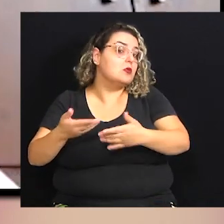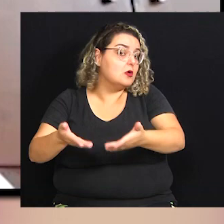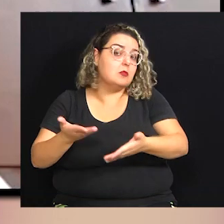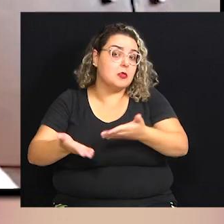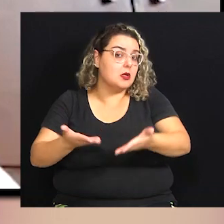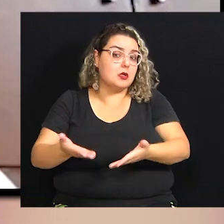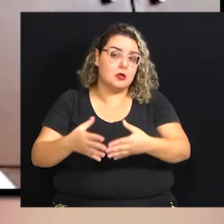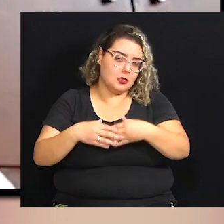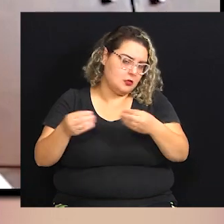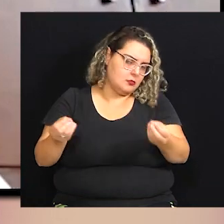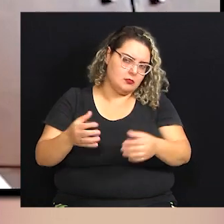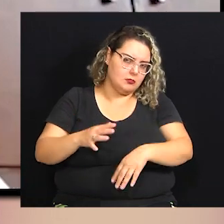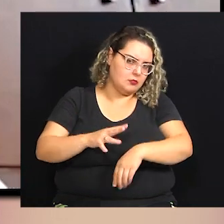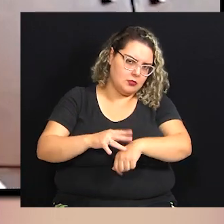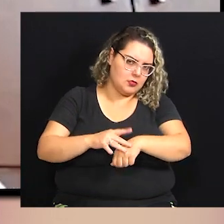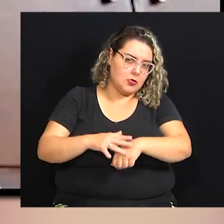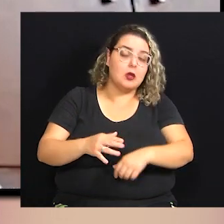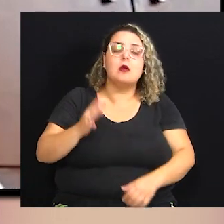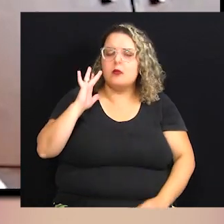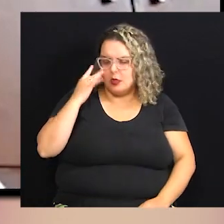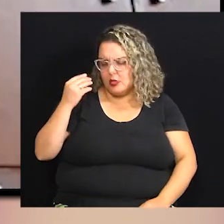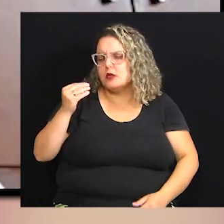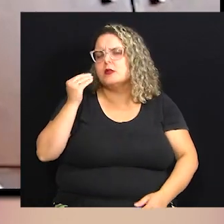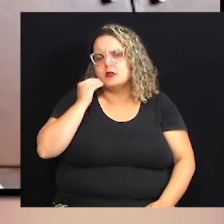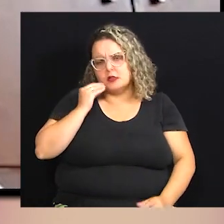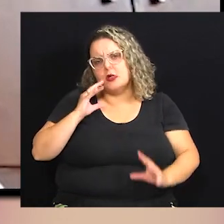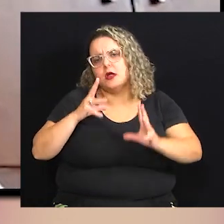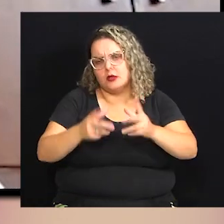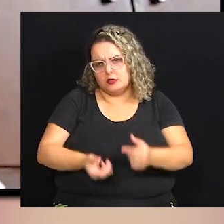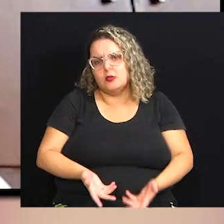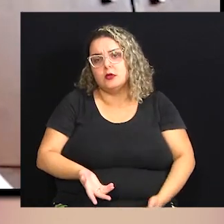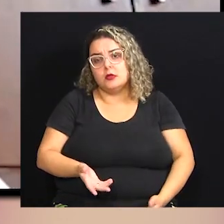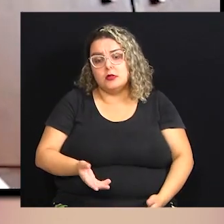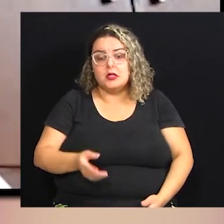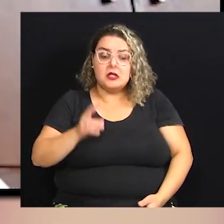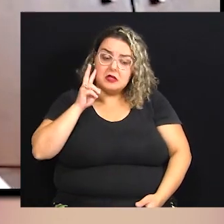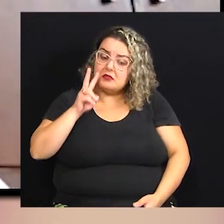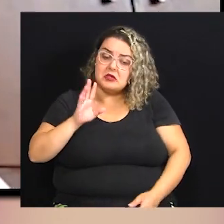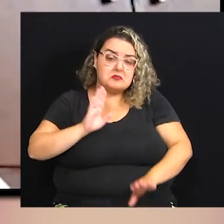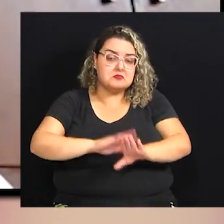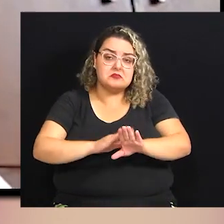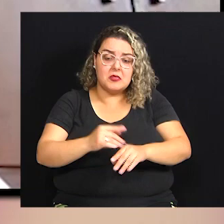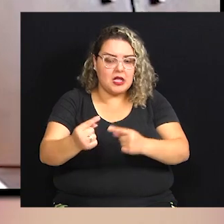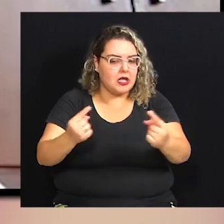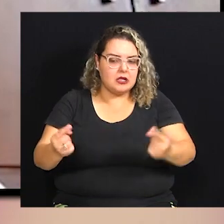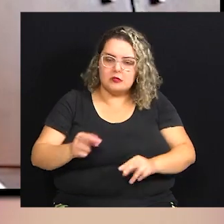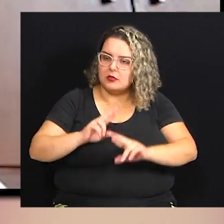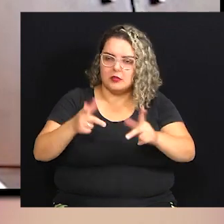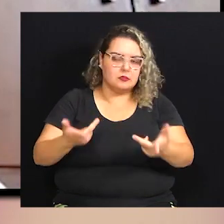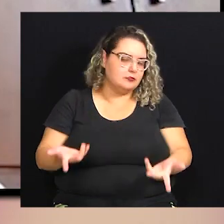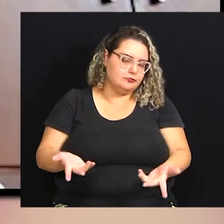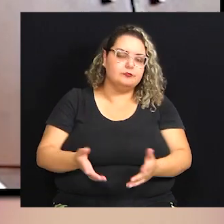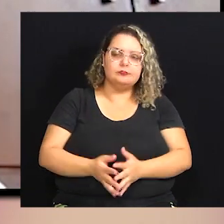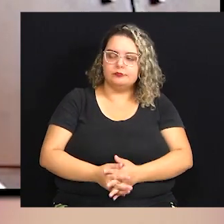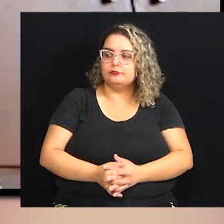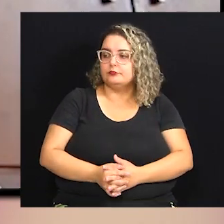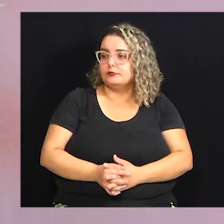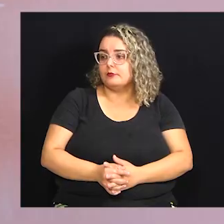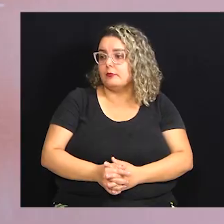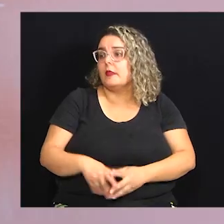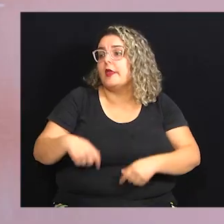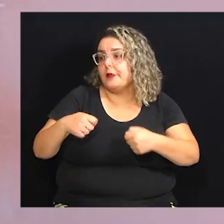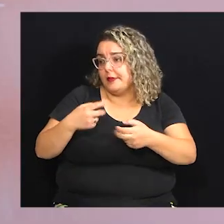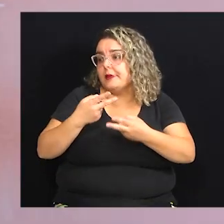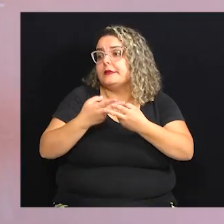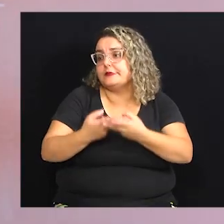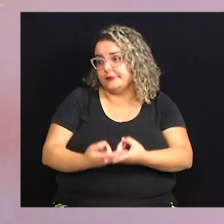mas às vezes é o suficiente para tratar dor. Eu acho que tem que tentar. Tem que tentar e ver se para você funciona. Cada um é um, não tem jeito.